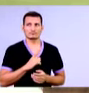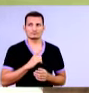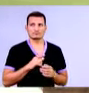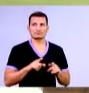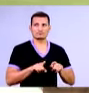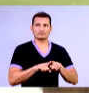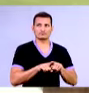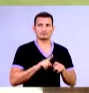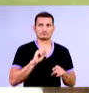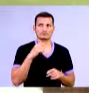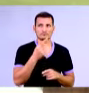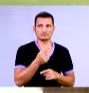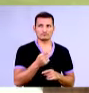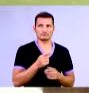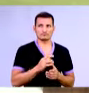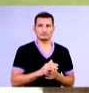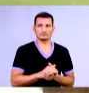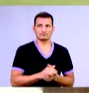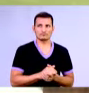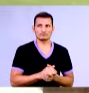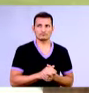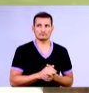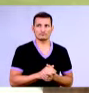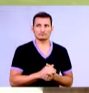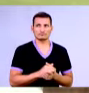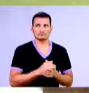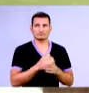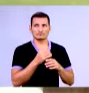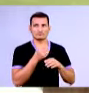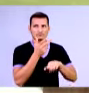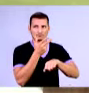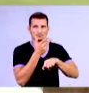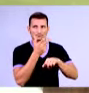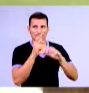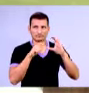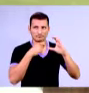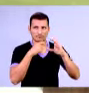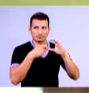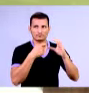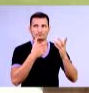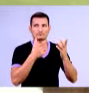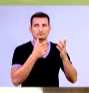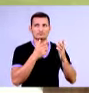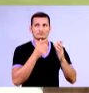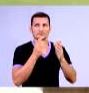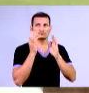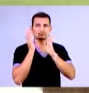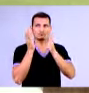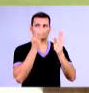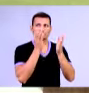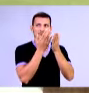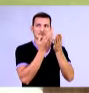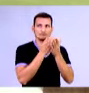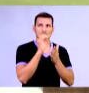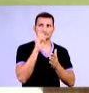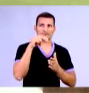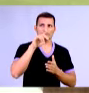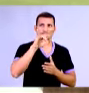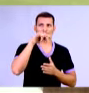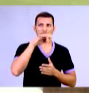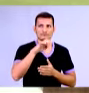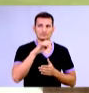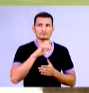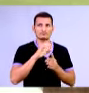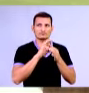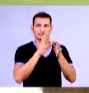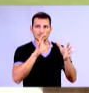depois, com o vídeo gravado, com a aula gravada, disponível numa biblioteca online específica de vídeo, então há a